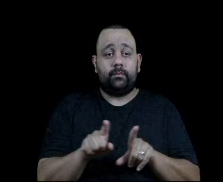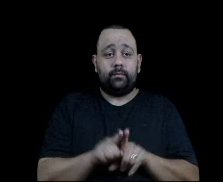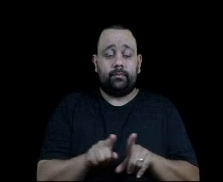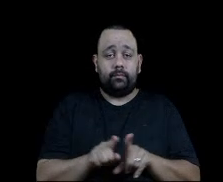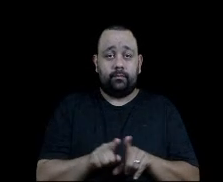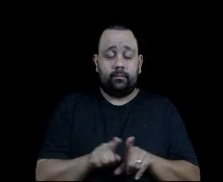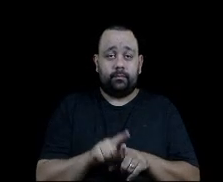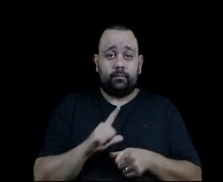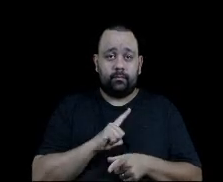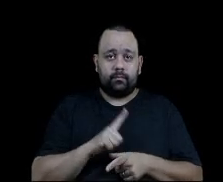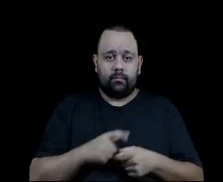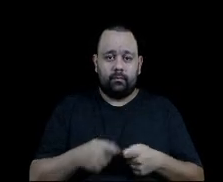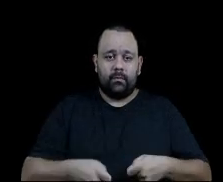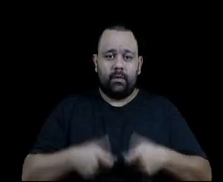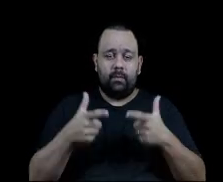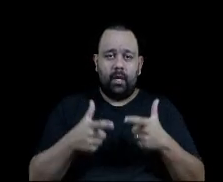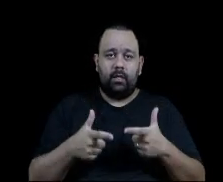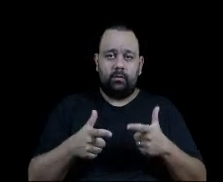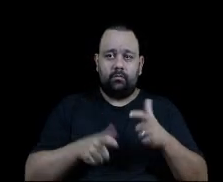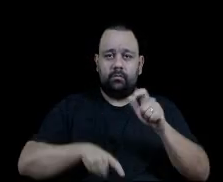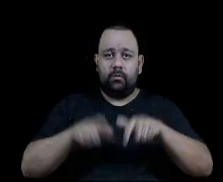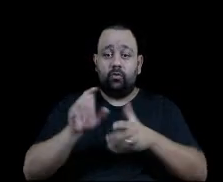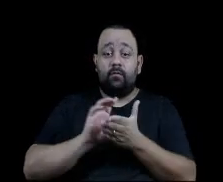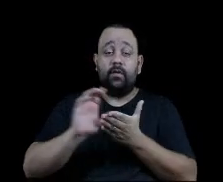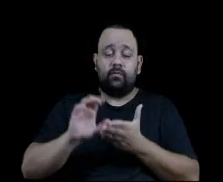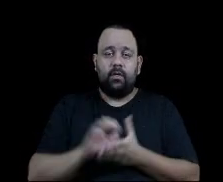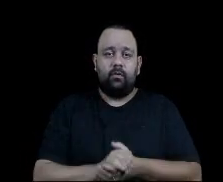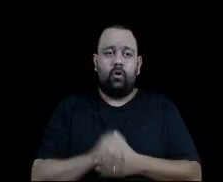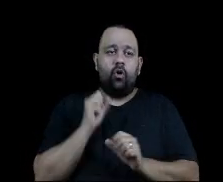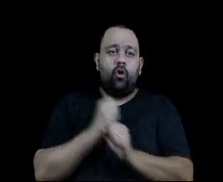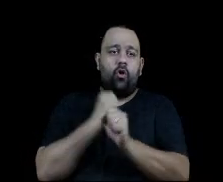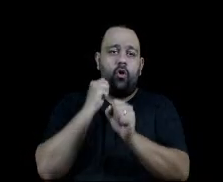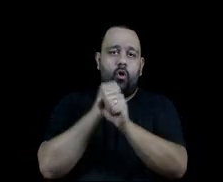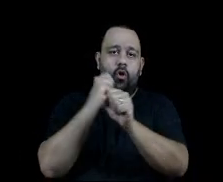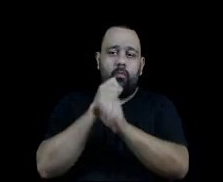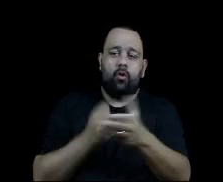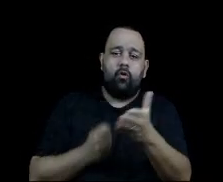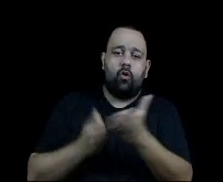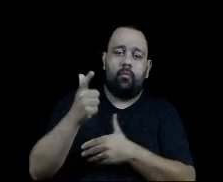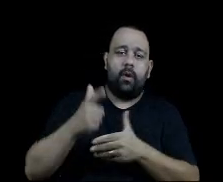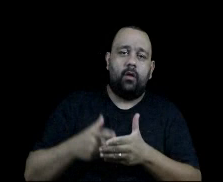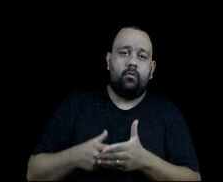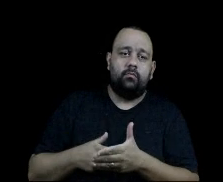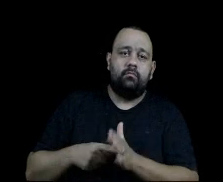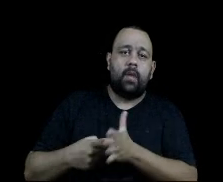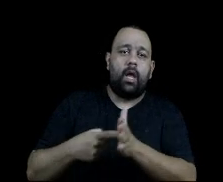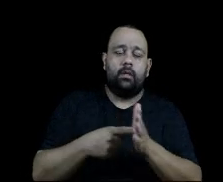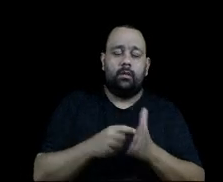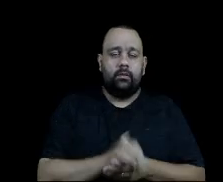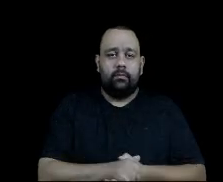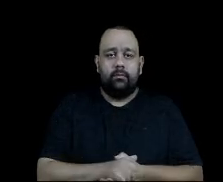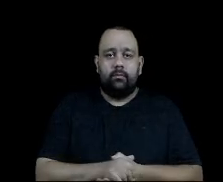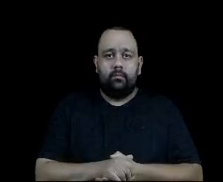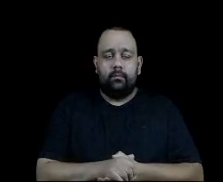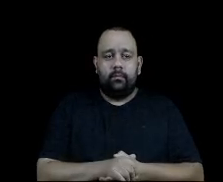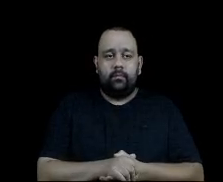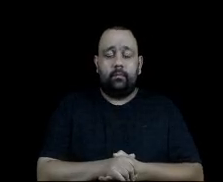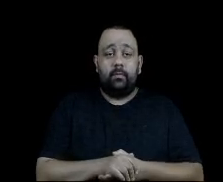grande de investimento, de despesas com investimento, com obras e aquisição de